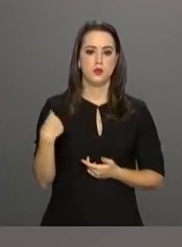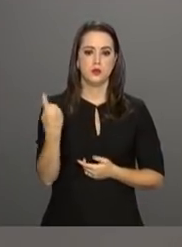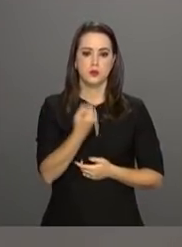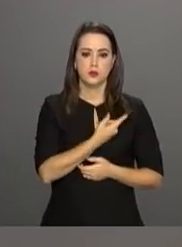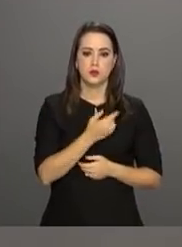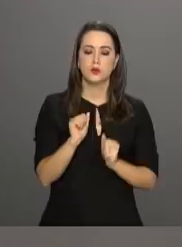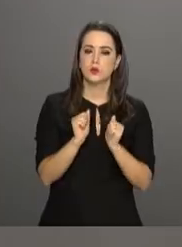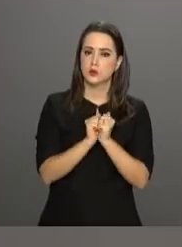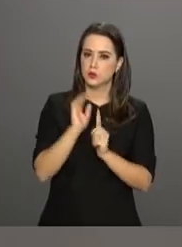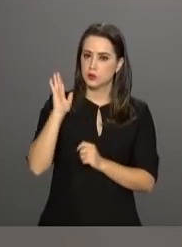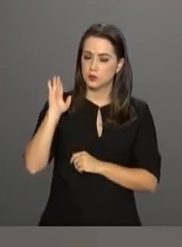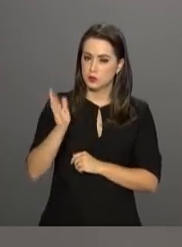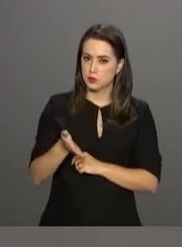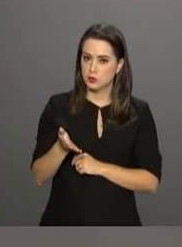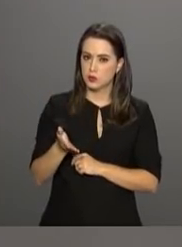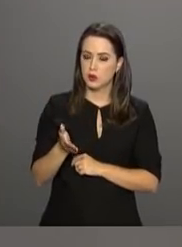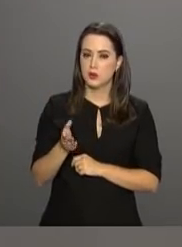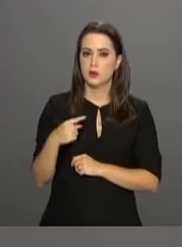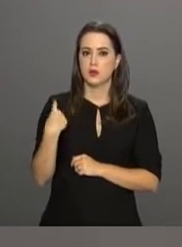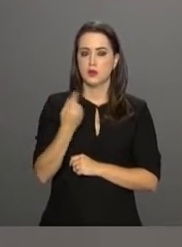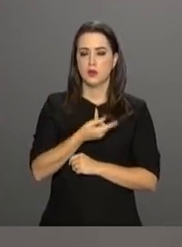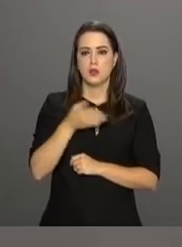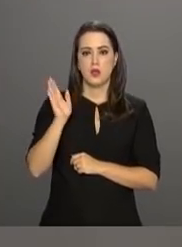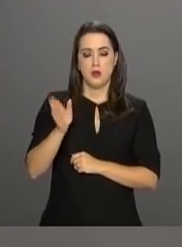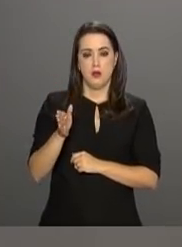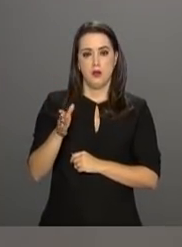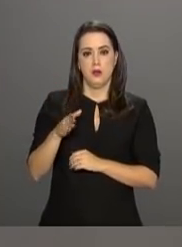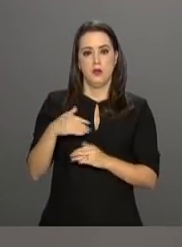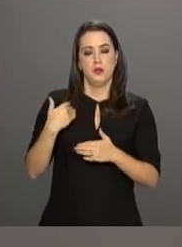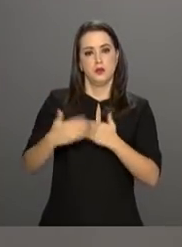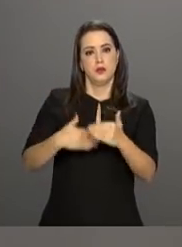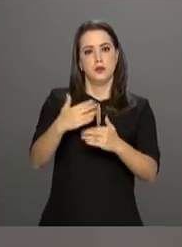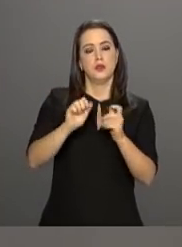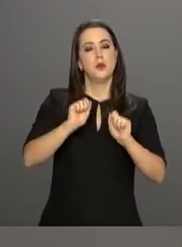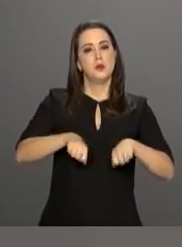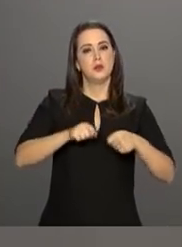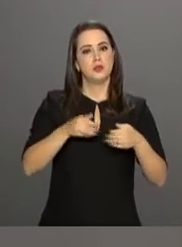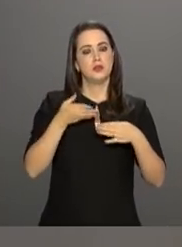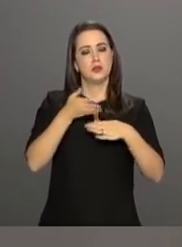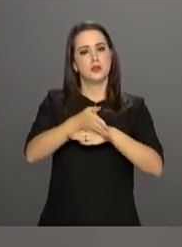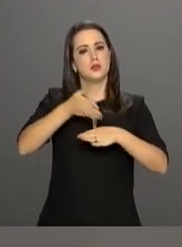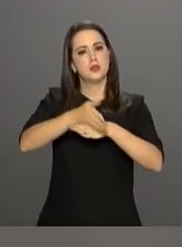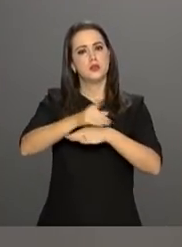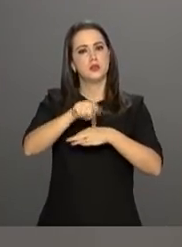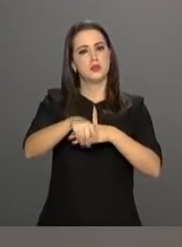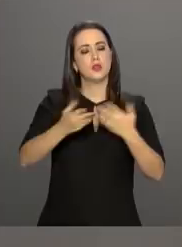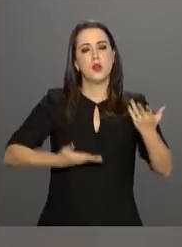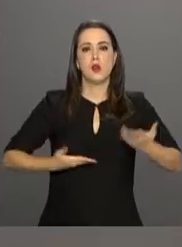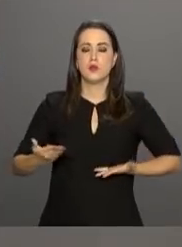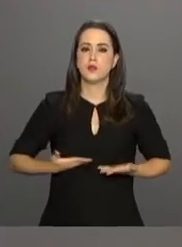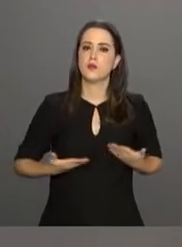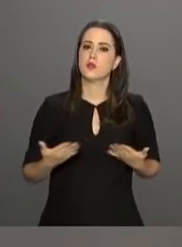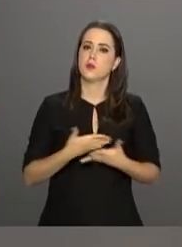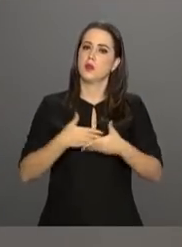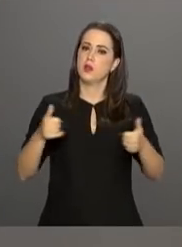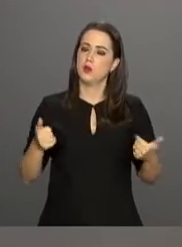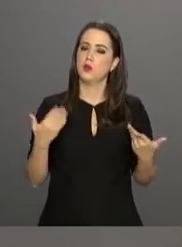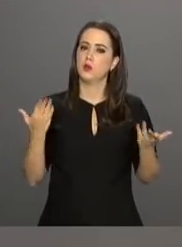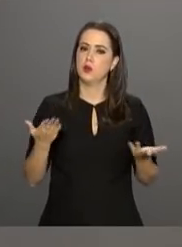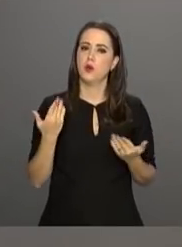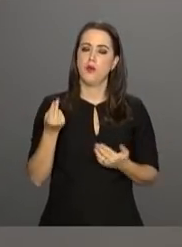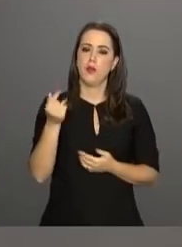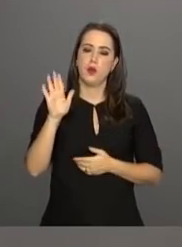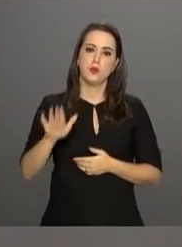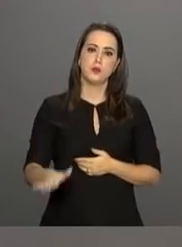como puderam perceber pelas palavras do Esteves passam a ser a ter acesso a um serviço melhor e